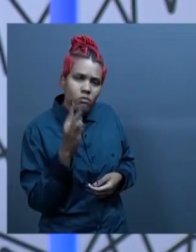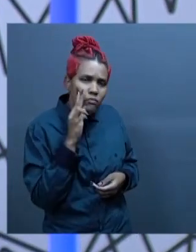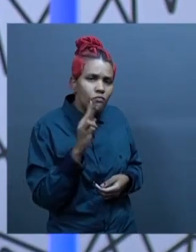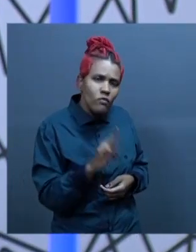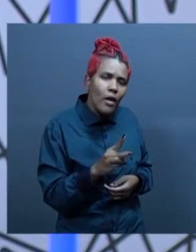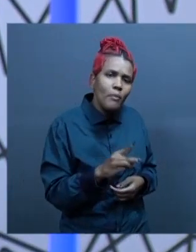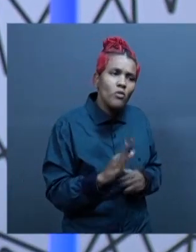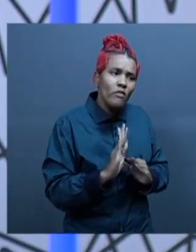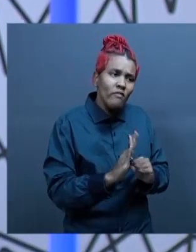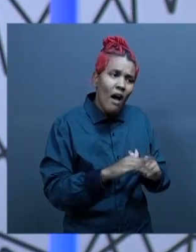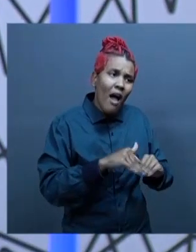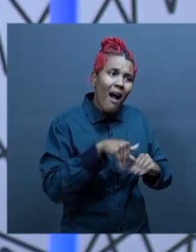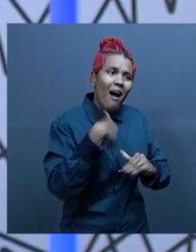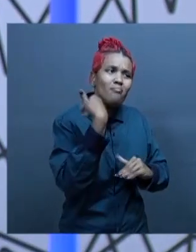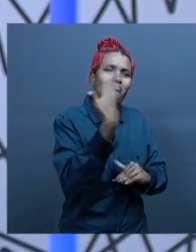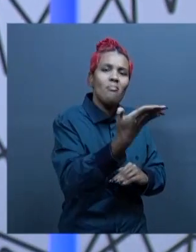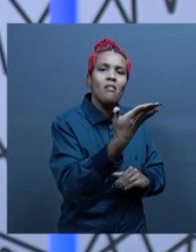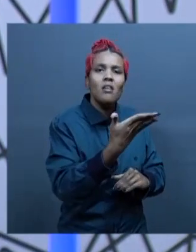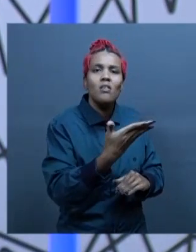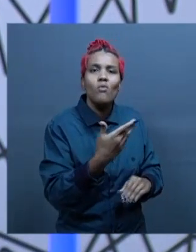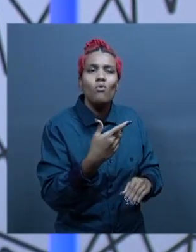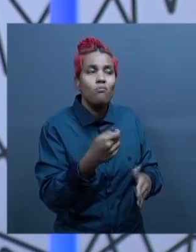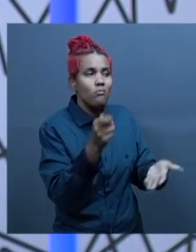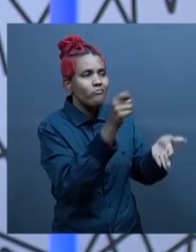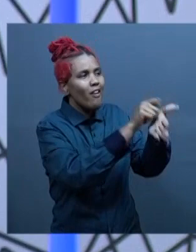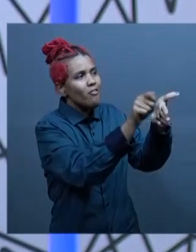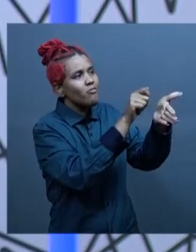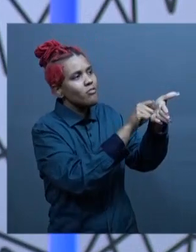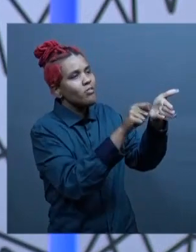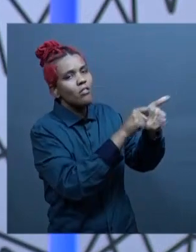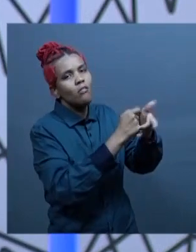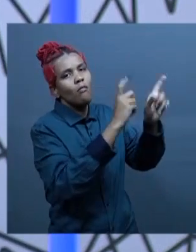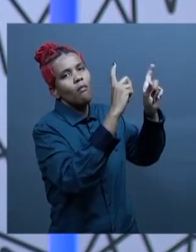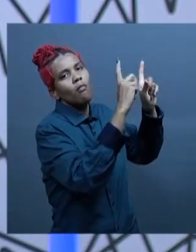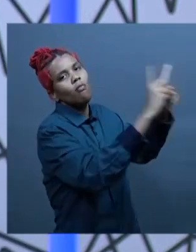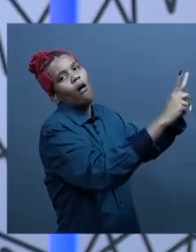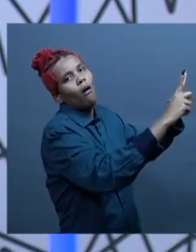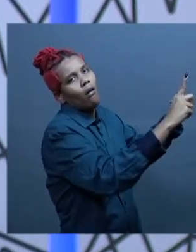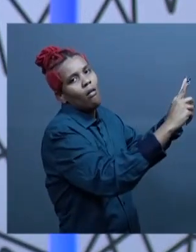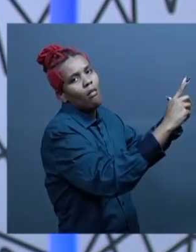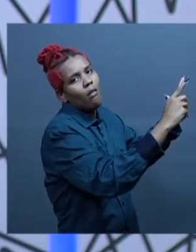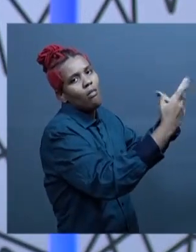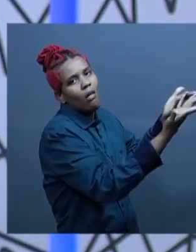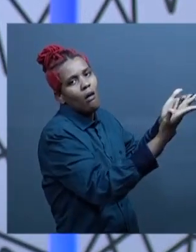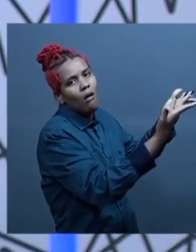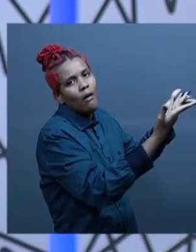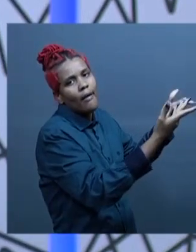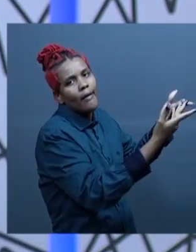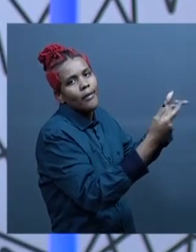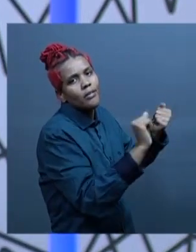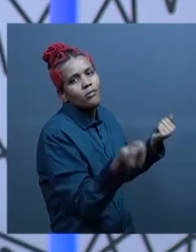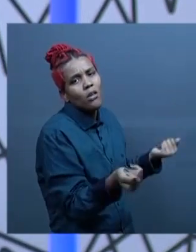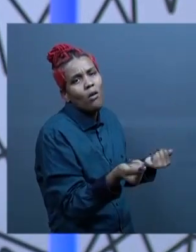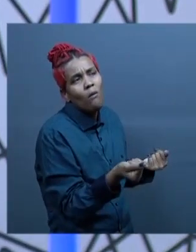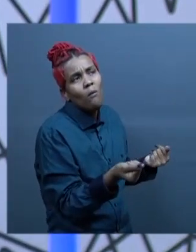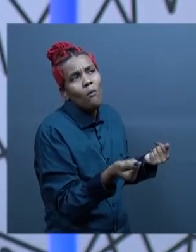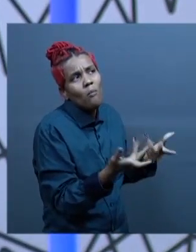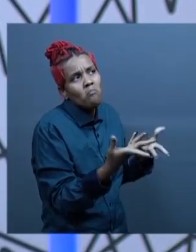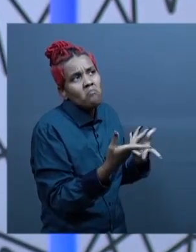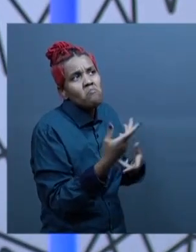na entrada da empresa neco barulho em ali exatamente uma atitude e cruzada né de quem